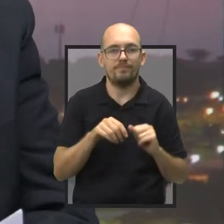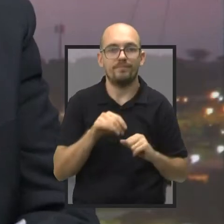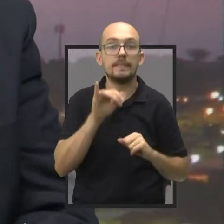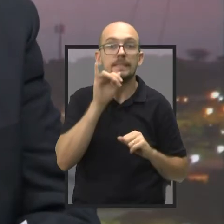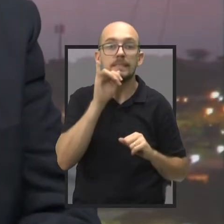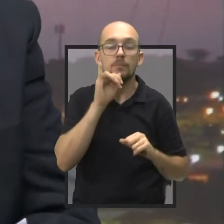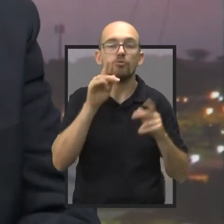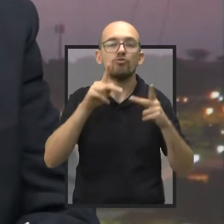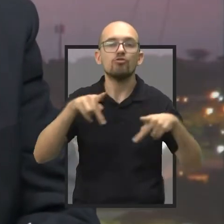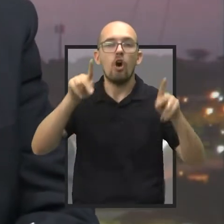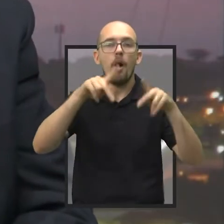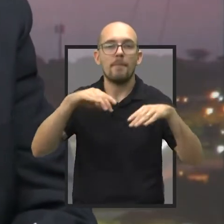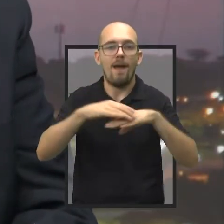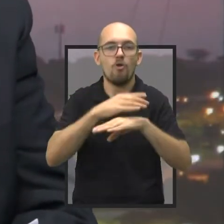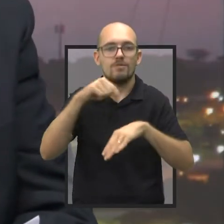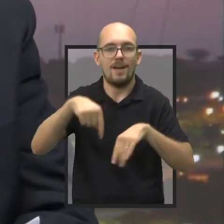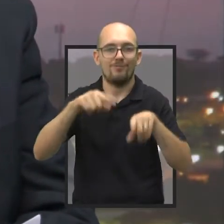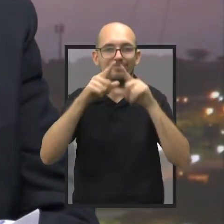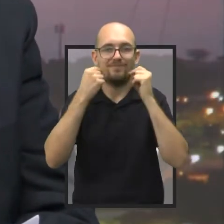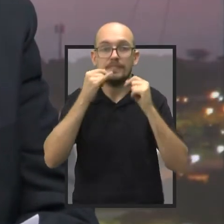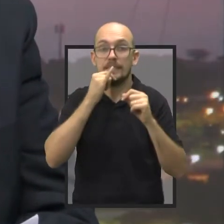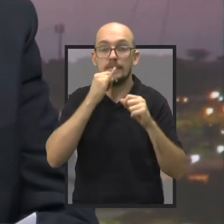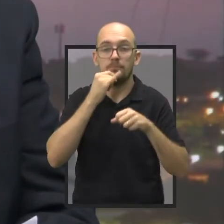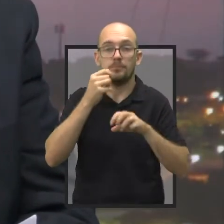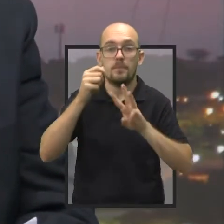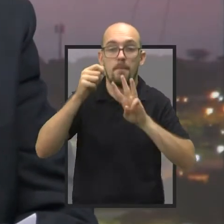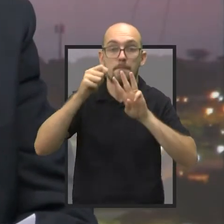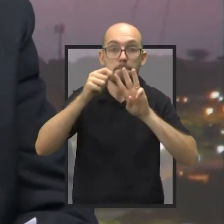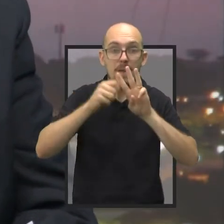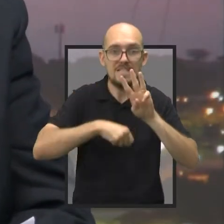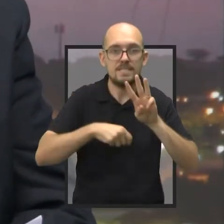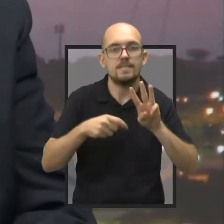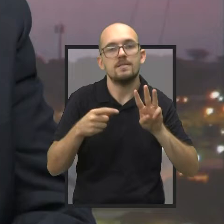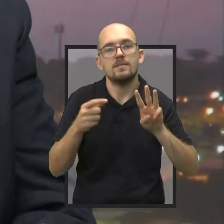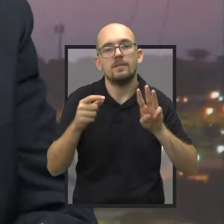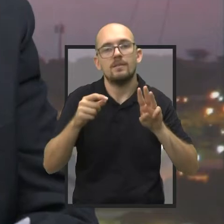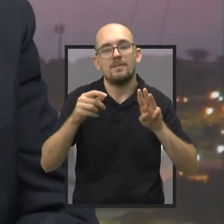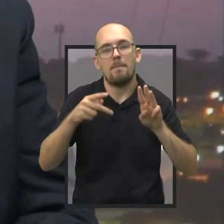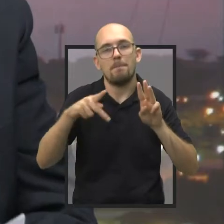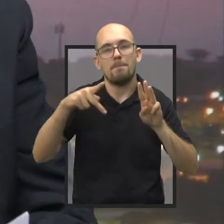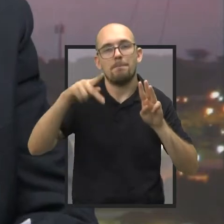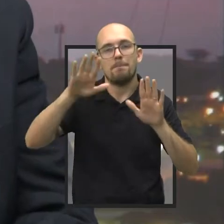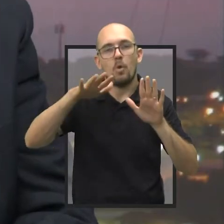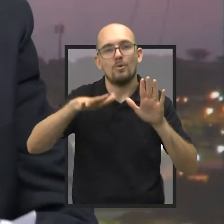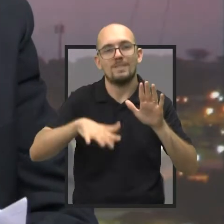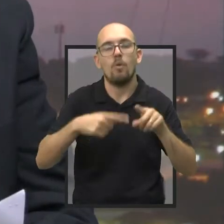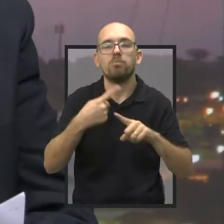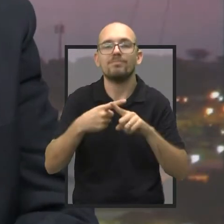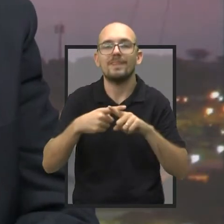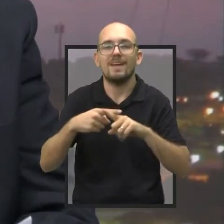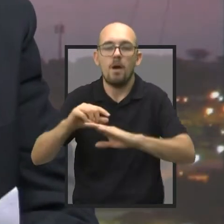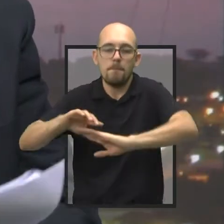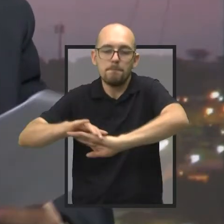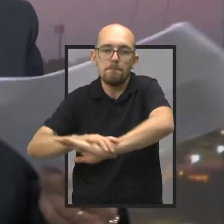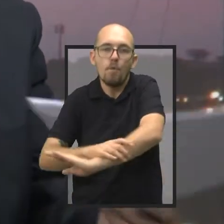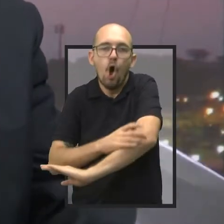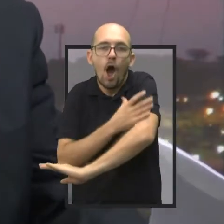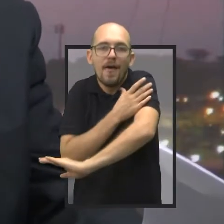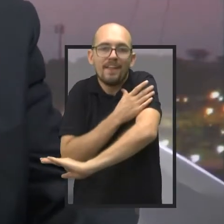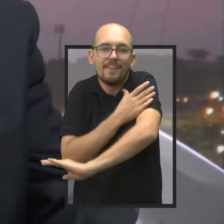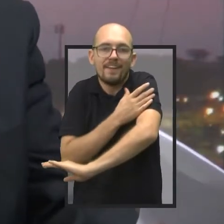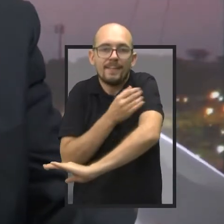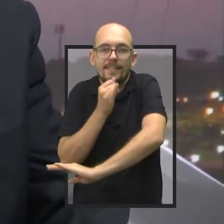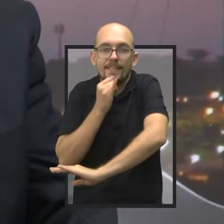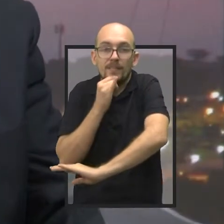né? Toda troca de estação, há uma troca de modelo dos calçados para as mulheres, né? Então, os